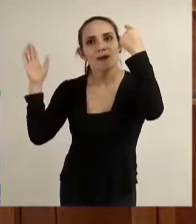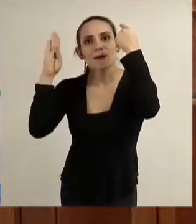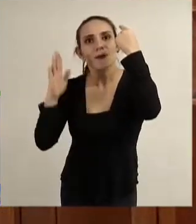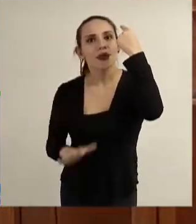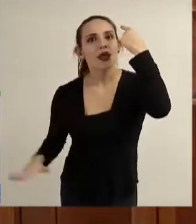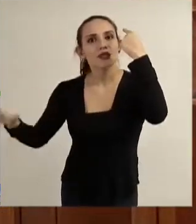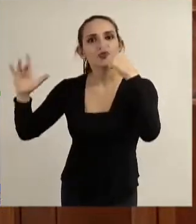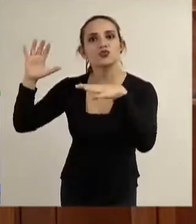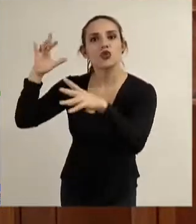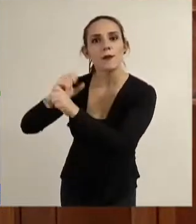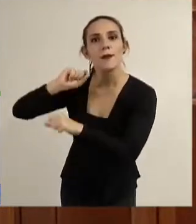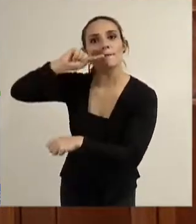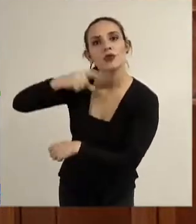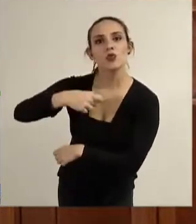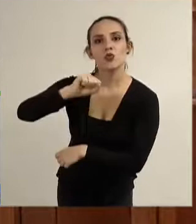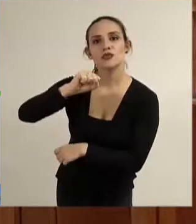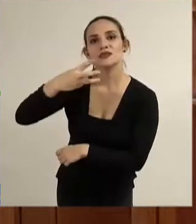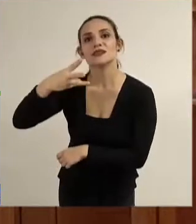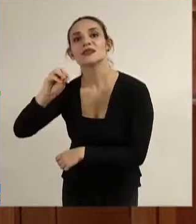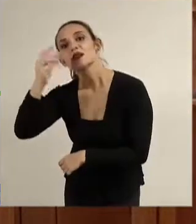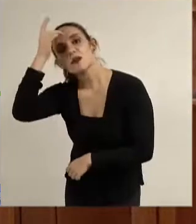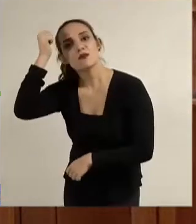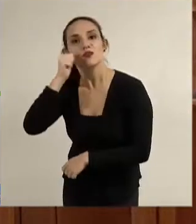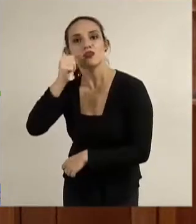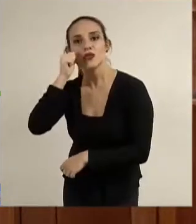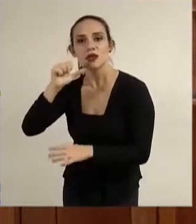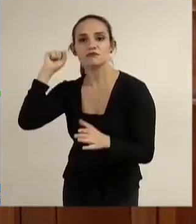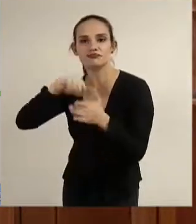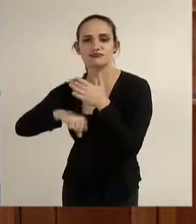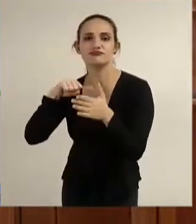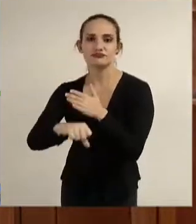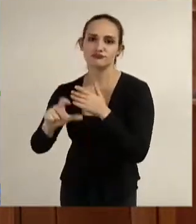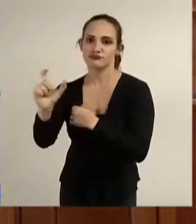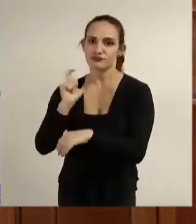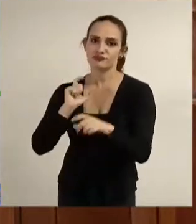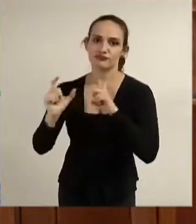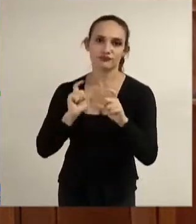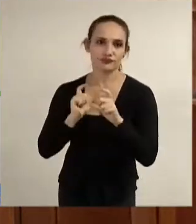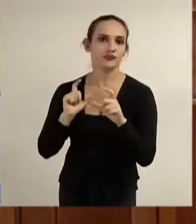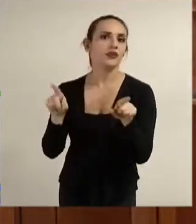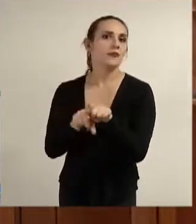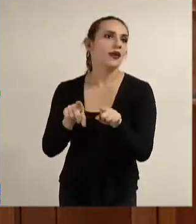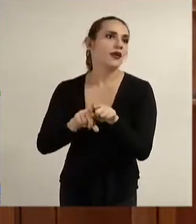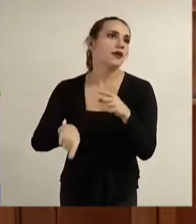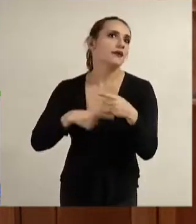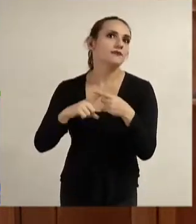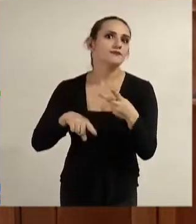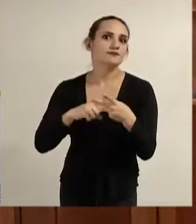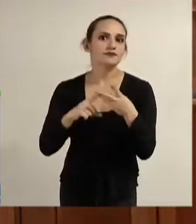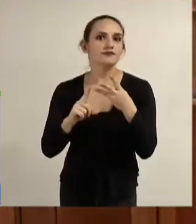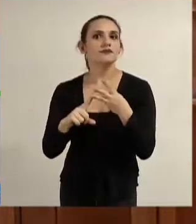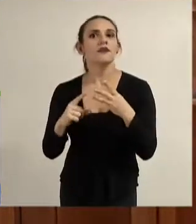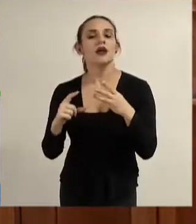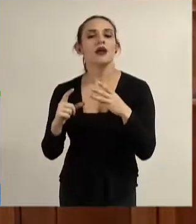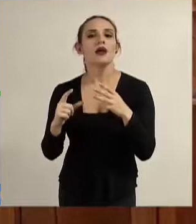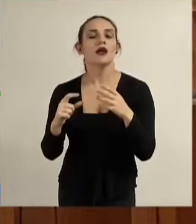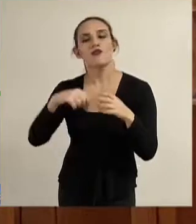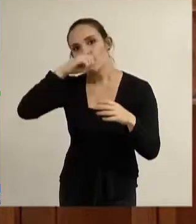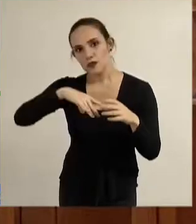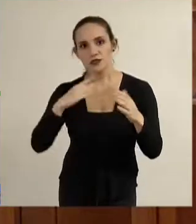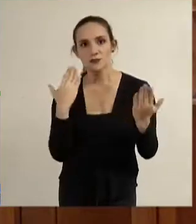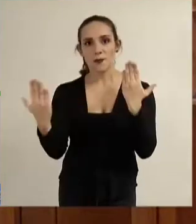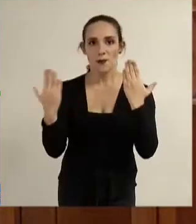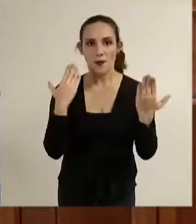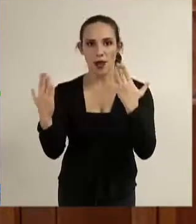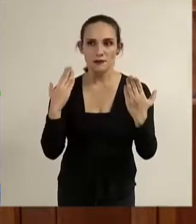1.830 mulheres são agredidas fisicamente. E tratando de outro tipo de agressão, a verbal, a psicológica,